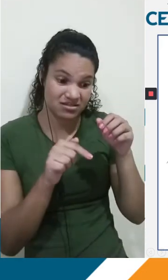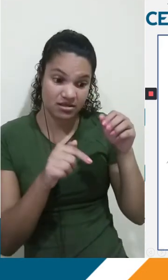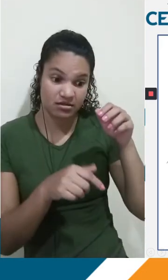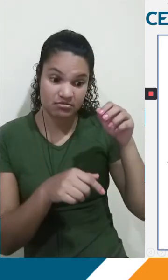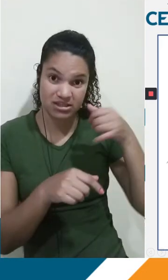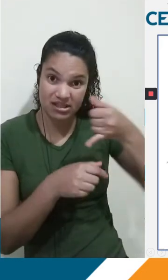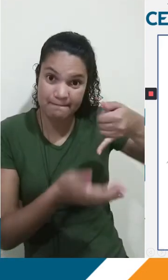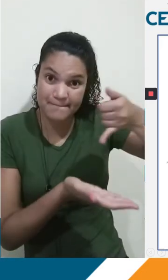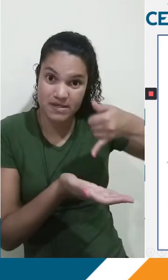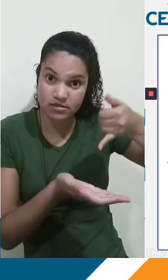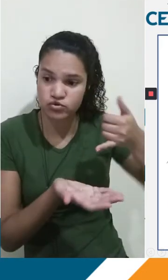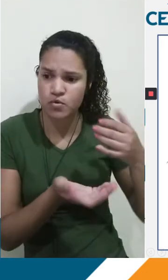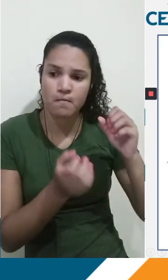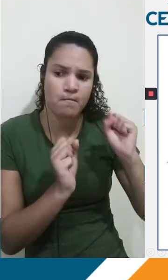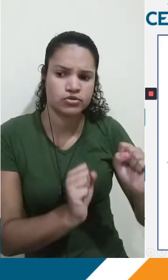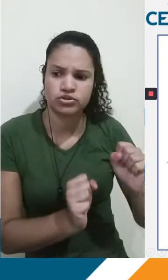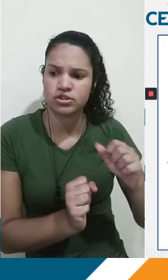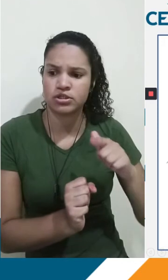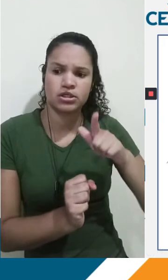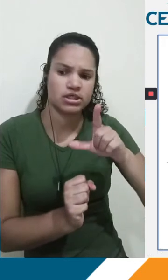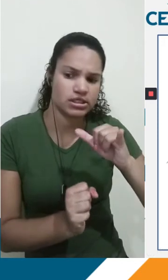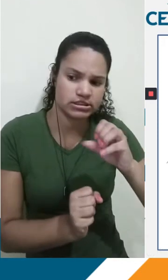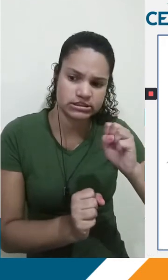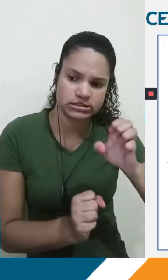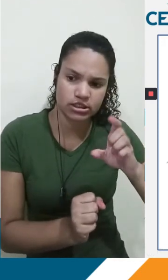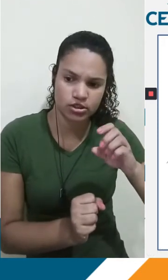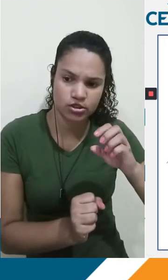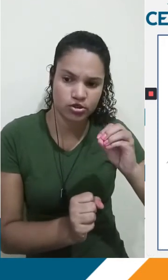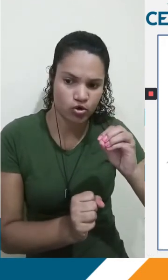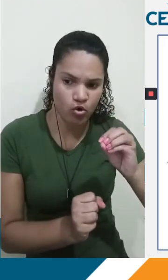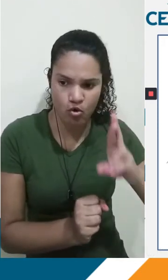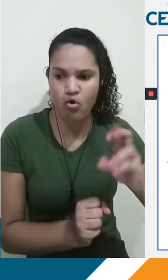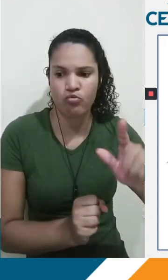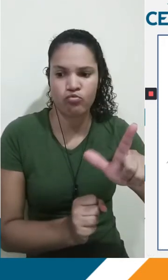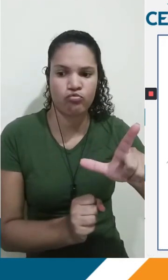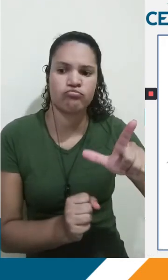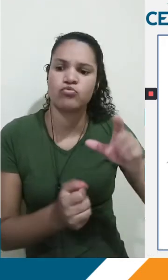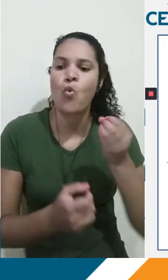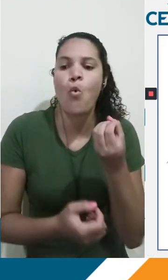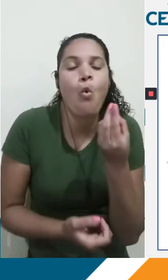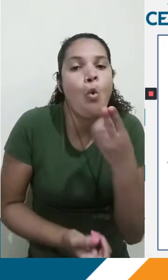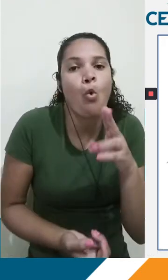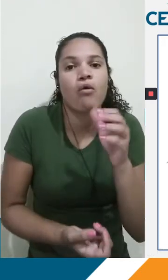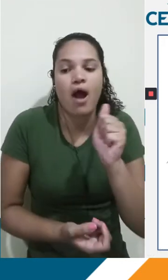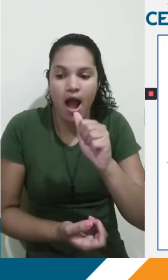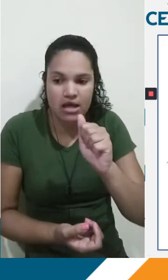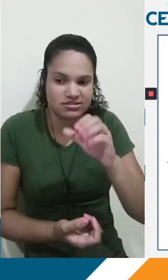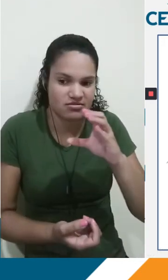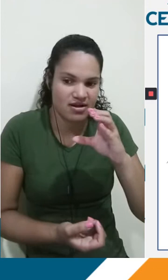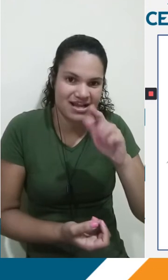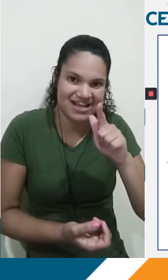lipídios, tanto o glicerol, o álcool e os ácidos graxos, vão suprir